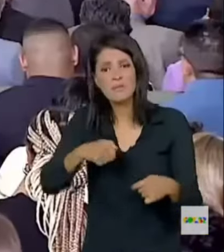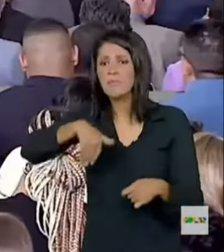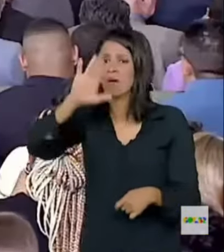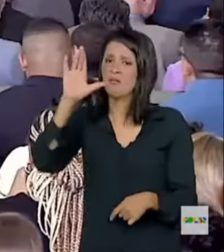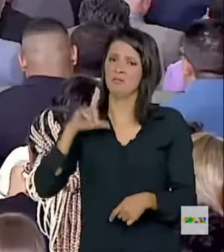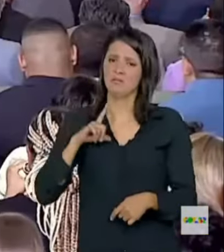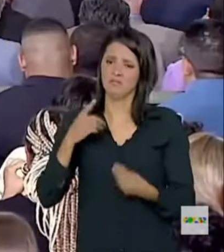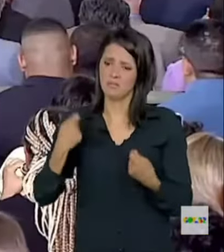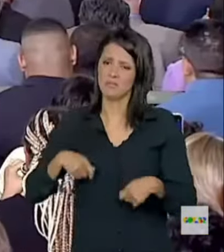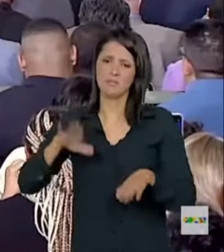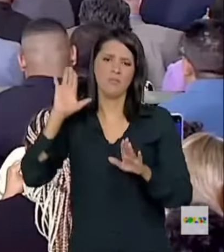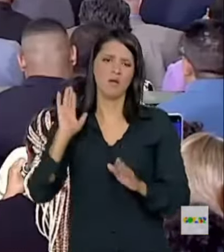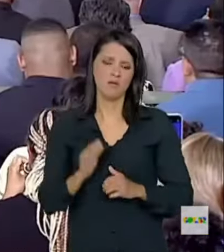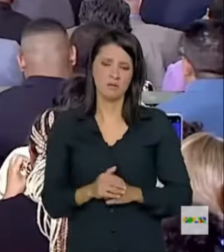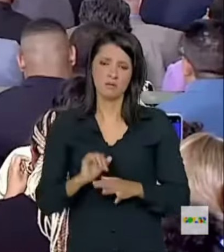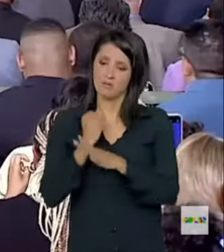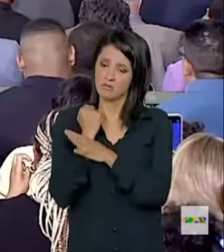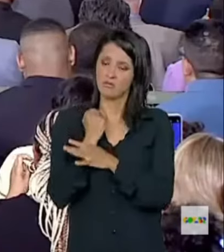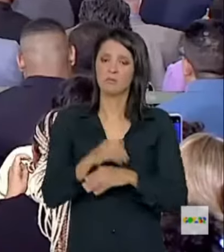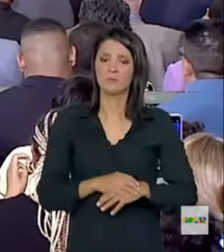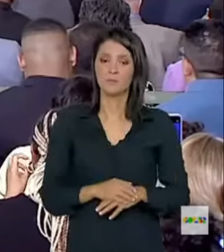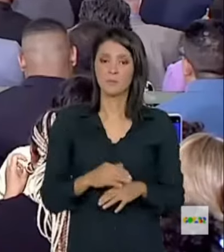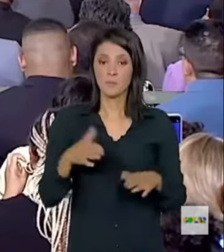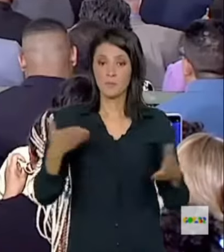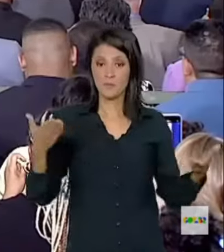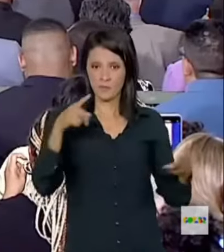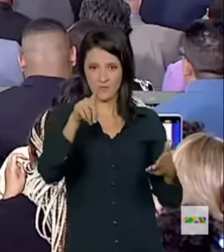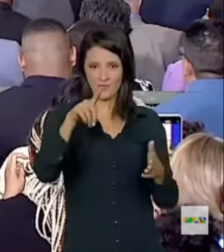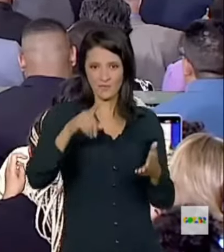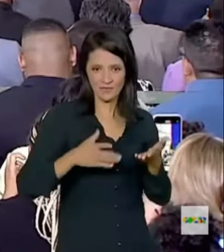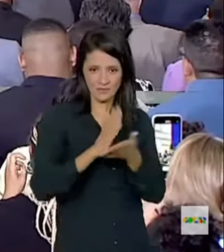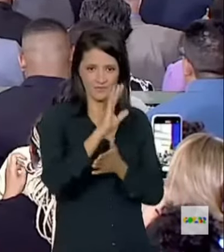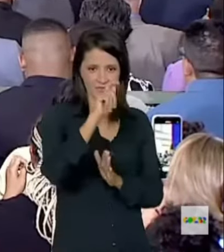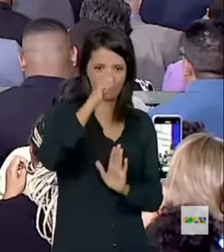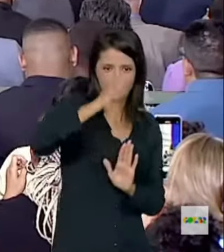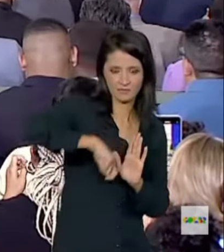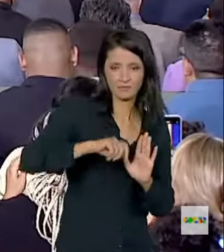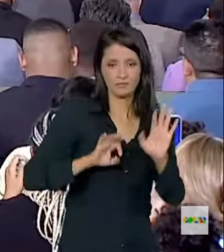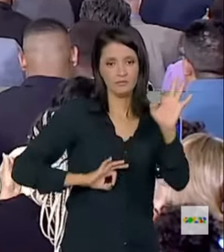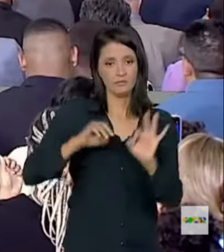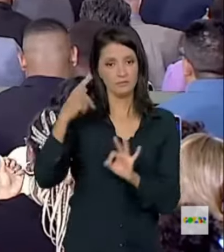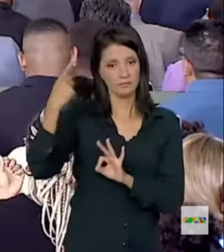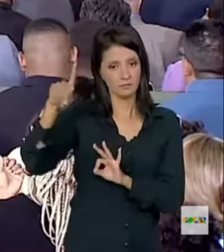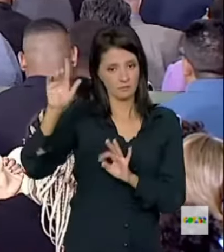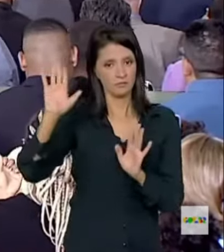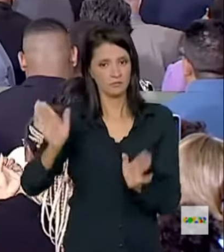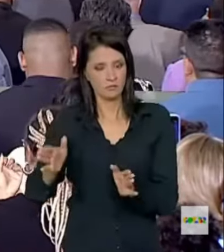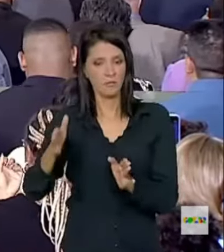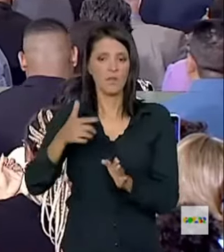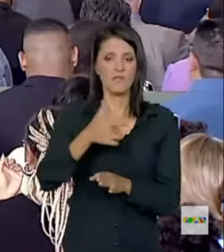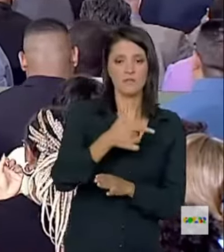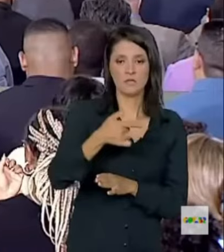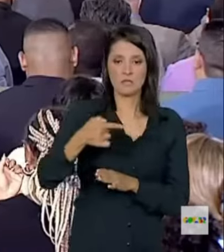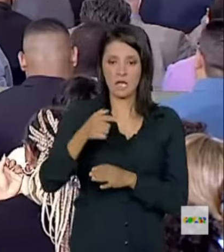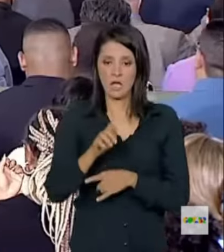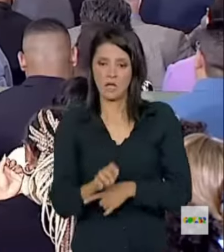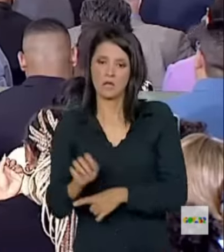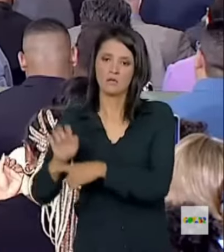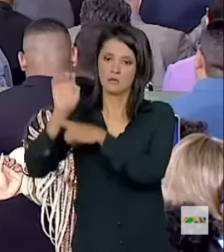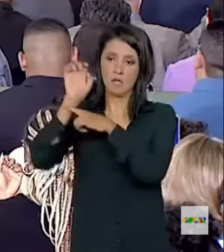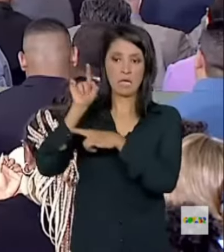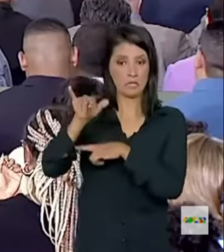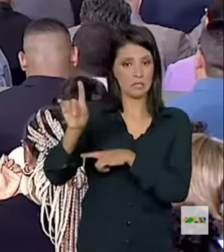mais. Porque nós agora, depois de vocês formalizarem a organização de vocês em 27 estados, se vocês não